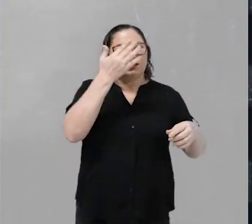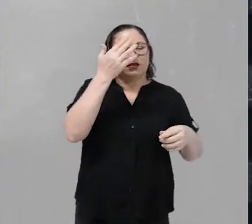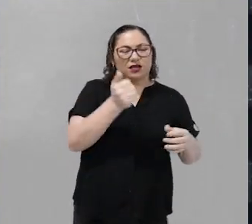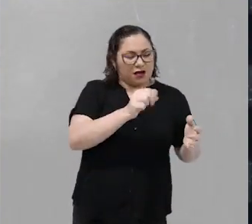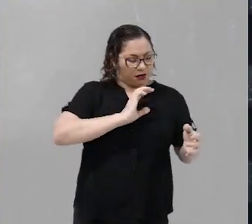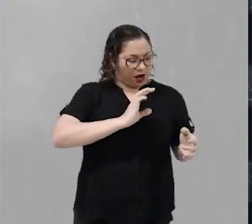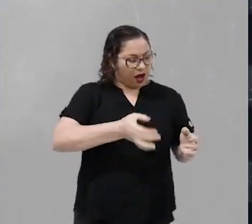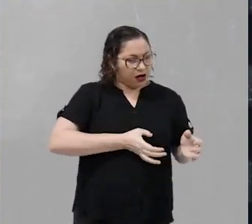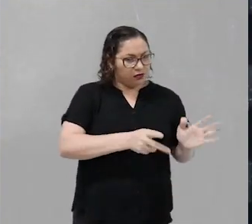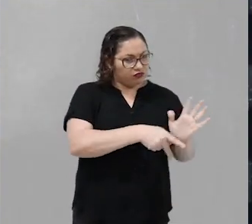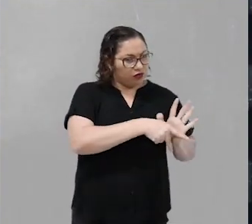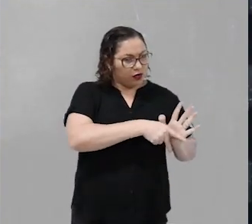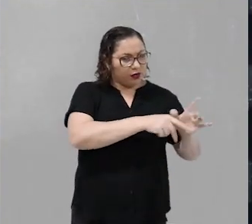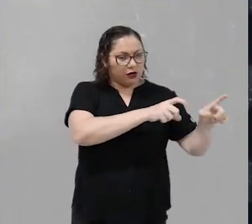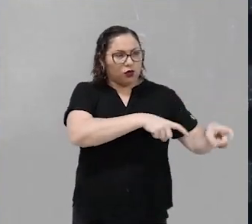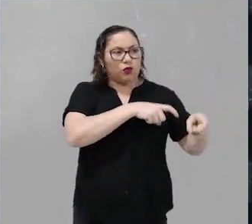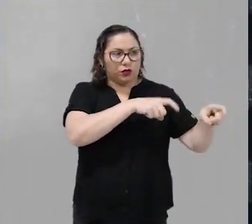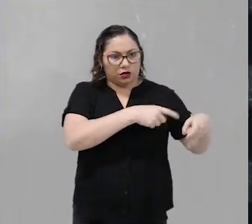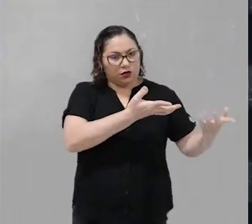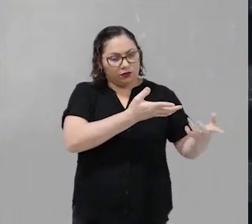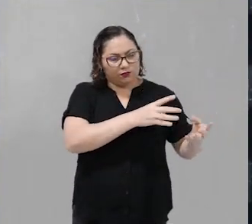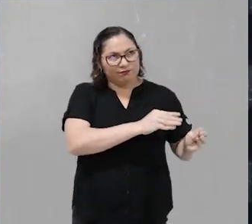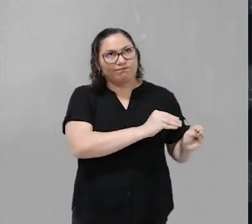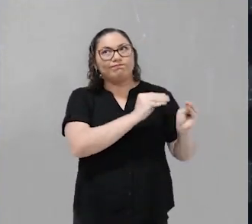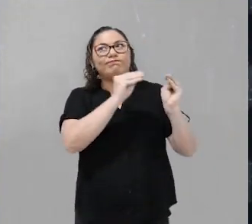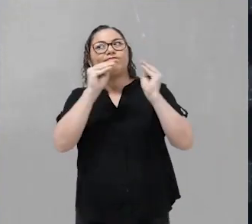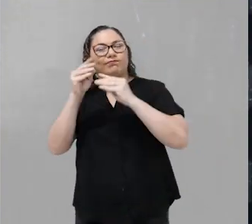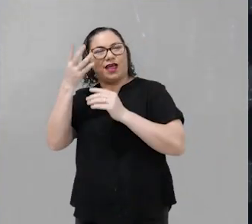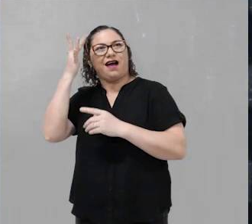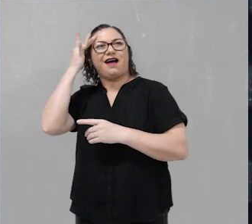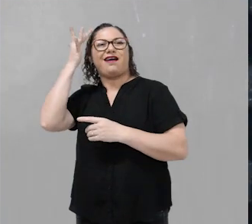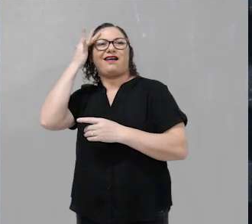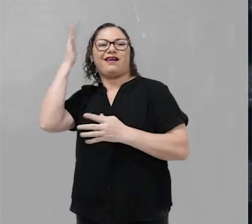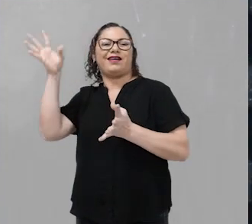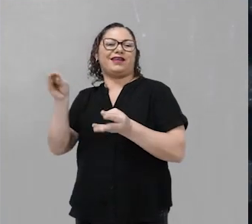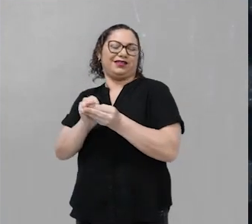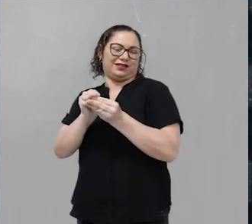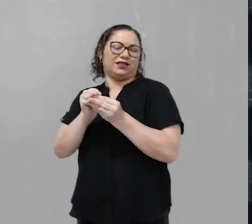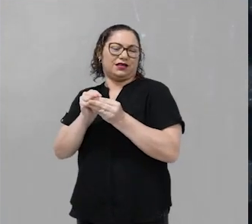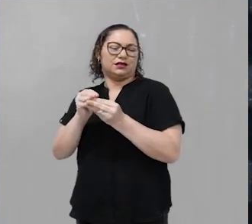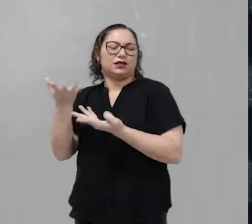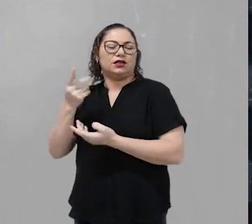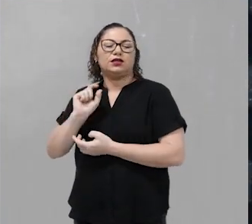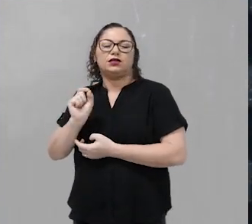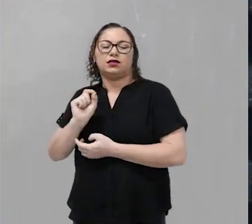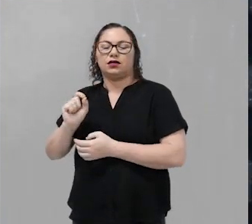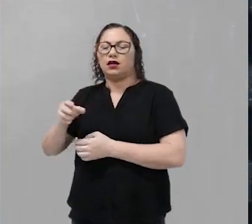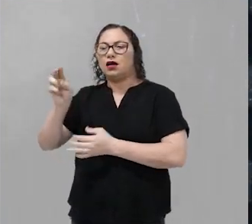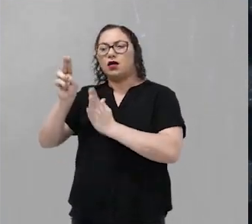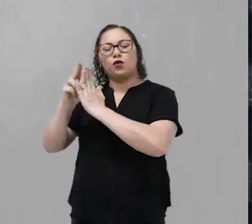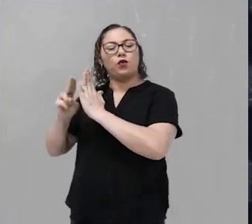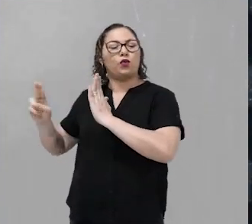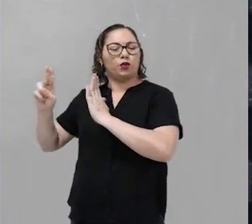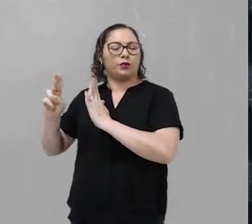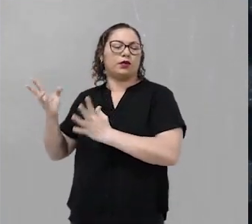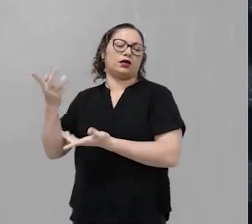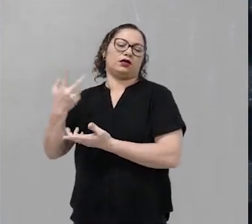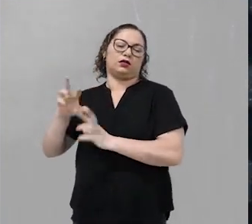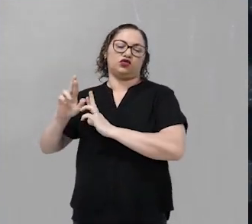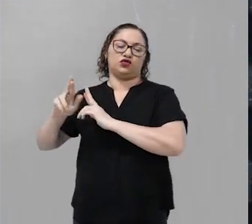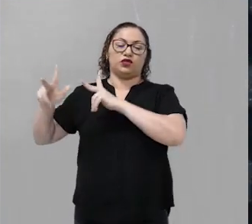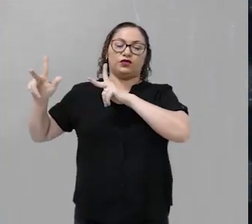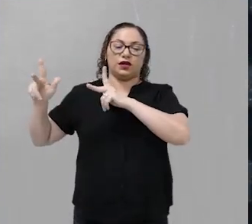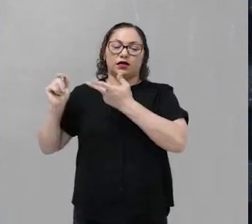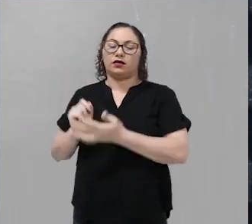são as características do espaço rural, automaticamente você já entende que as características do espaço urbano são outras,